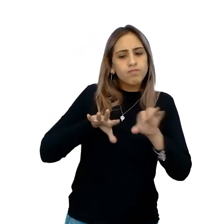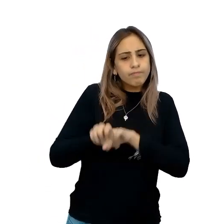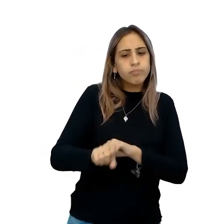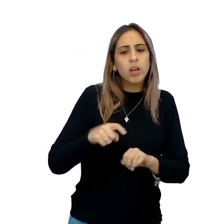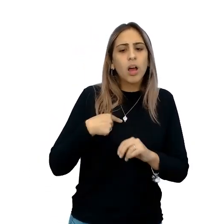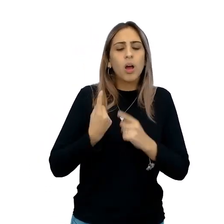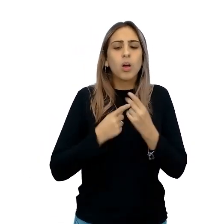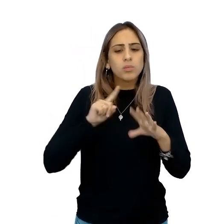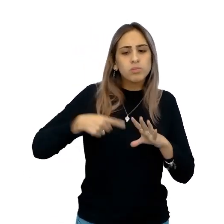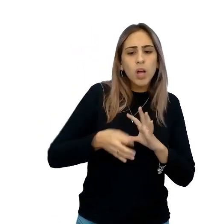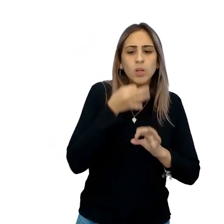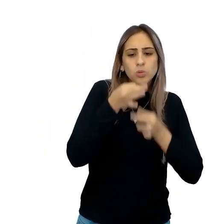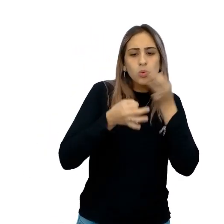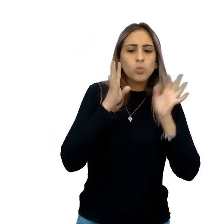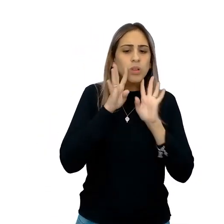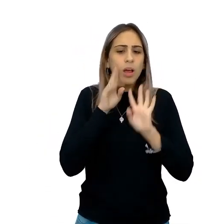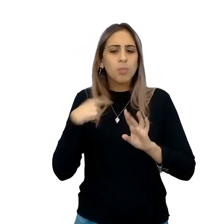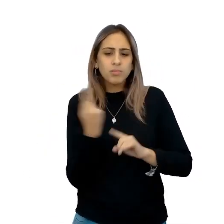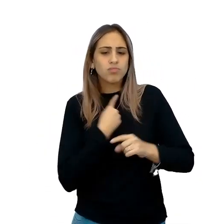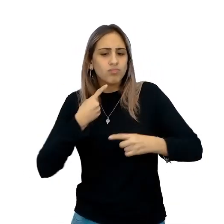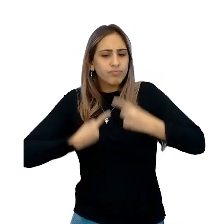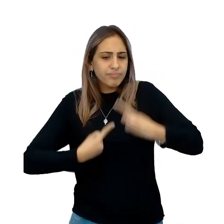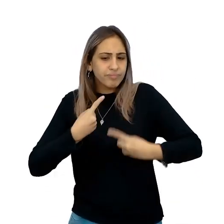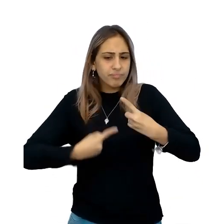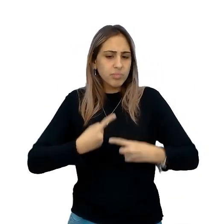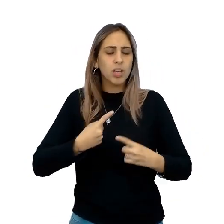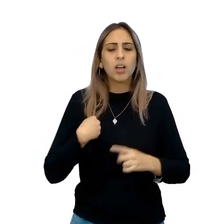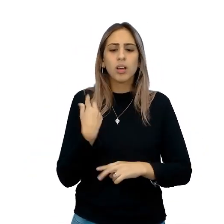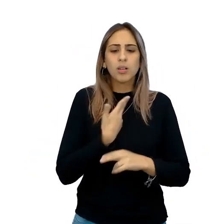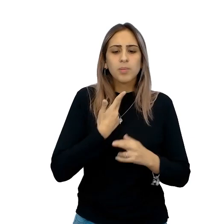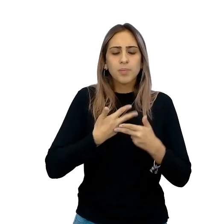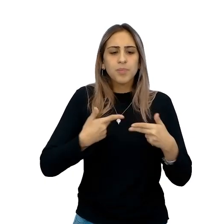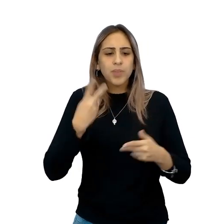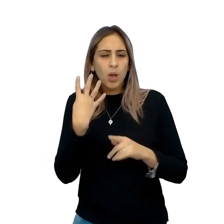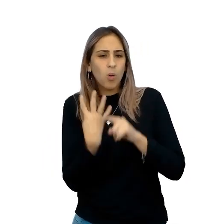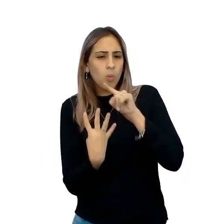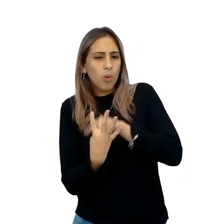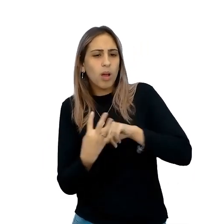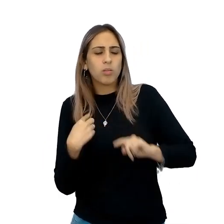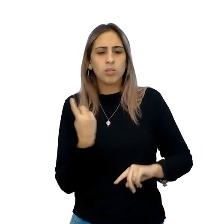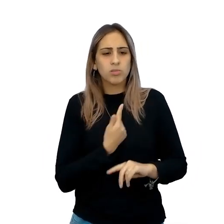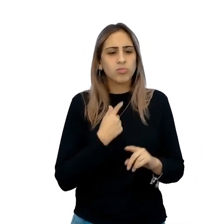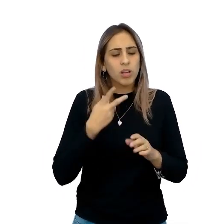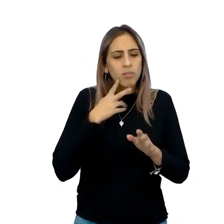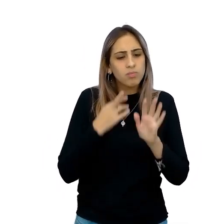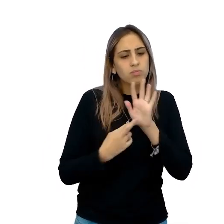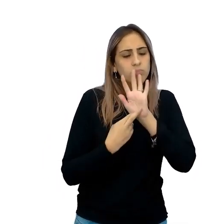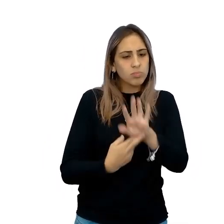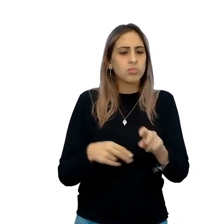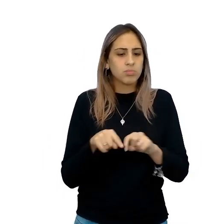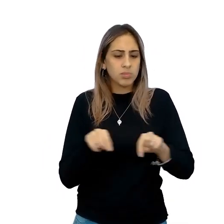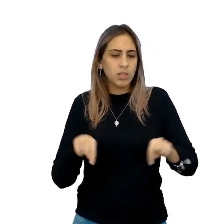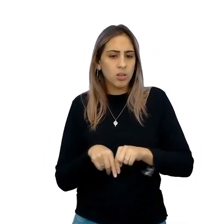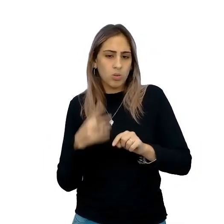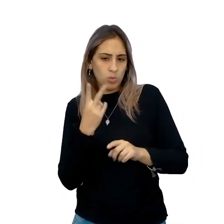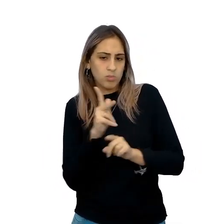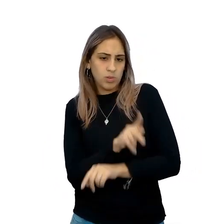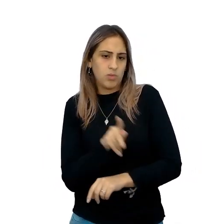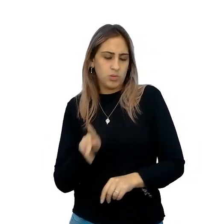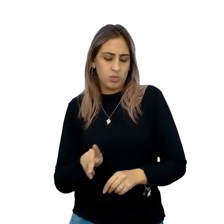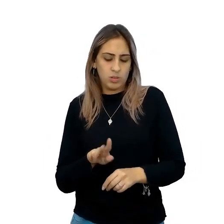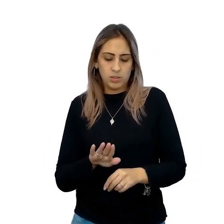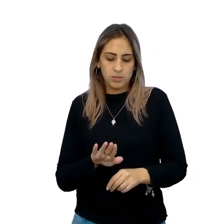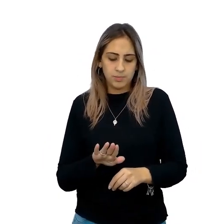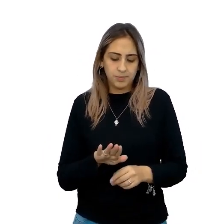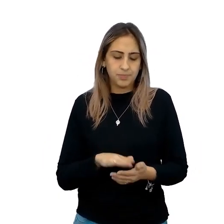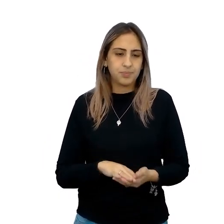que assuntos são legais para a gente discutir, e aí a gente selecionou essas 4 aqui que a gente está representando nas falas desses 2 professores,